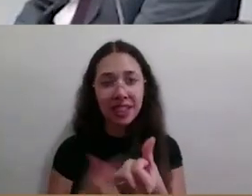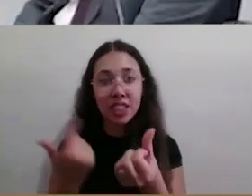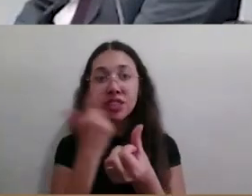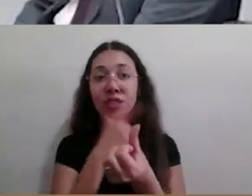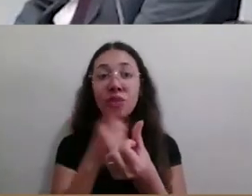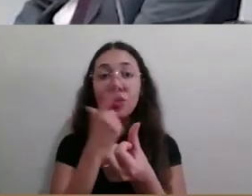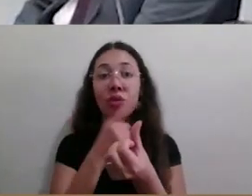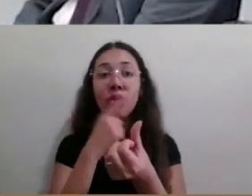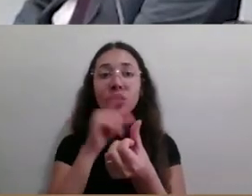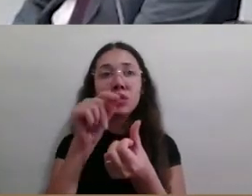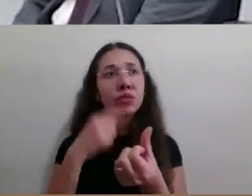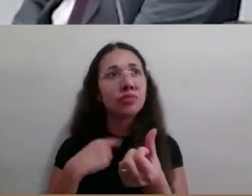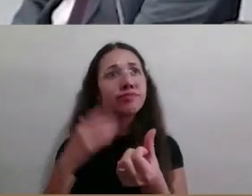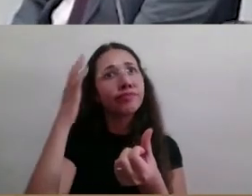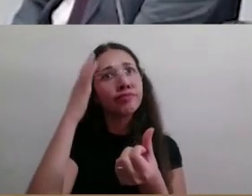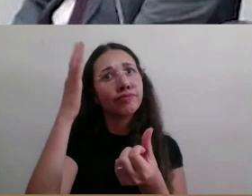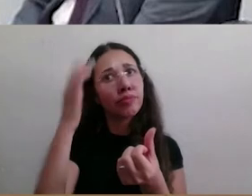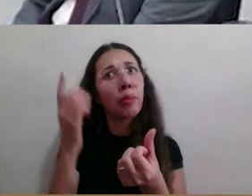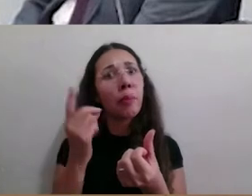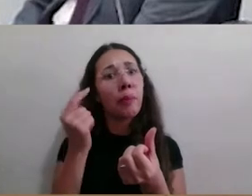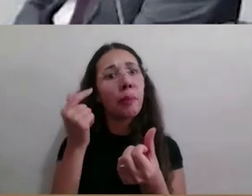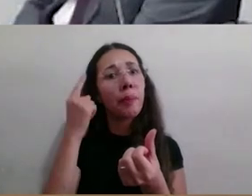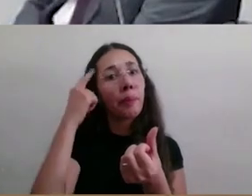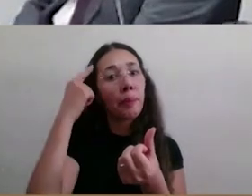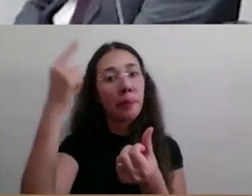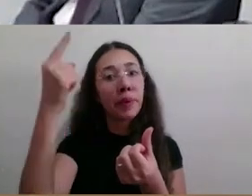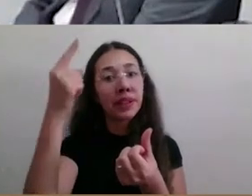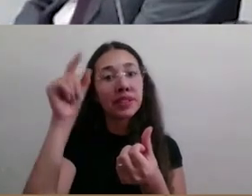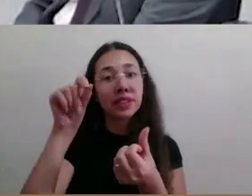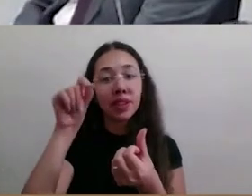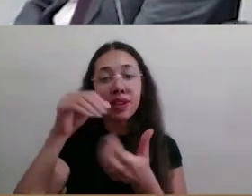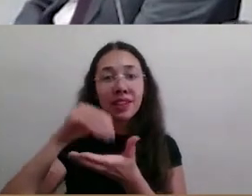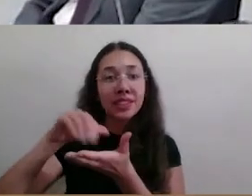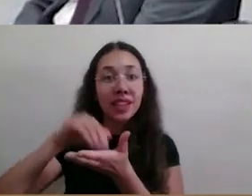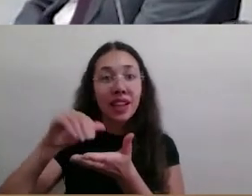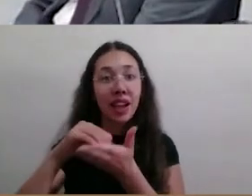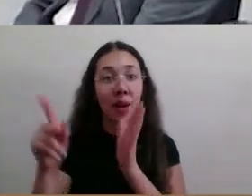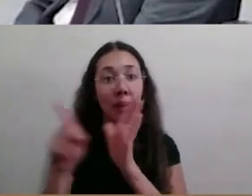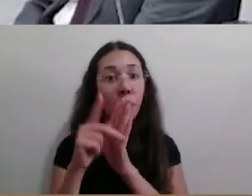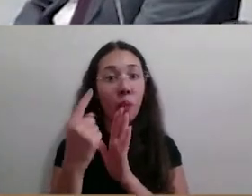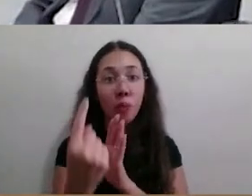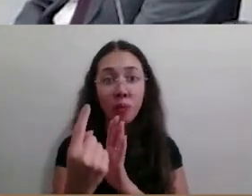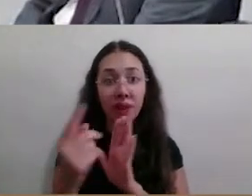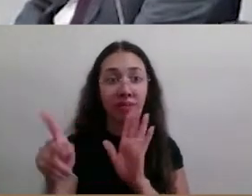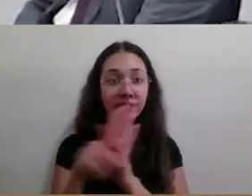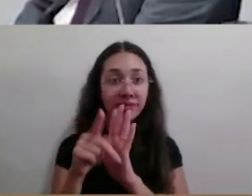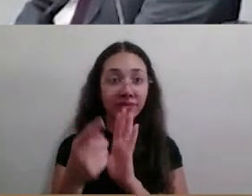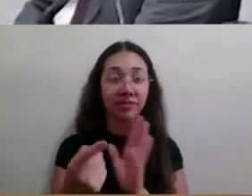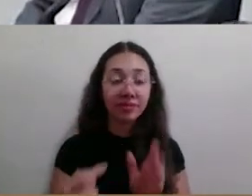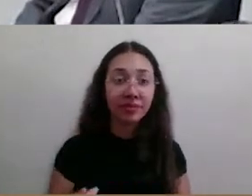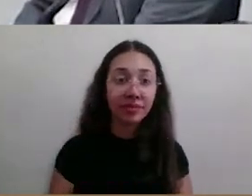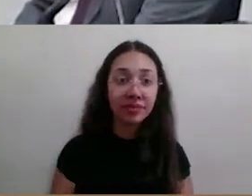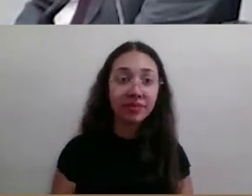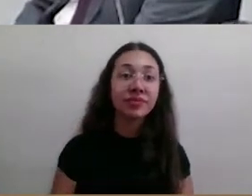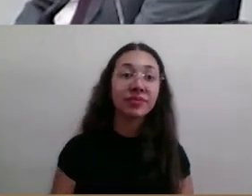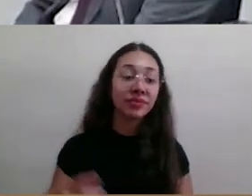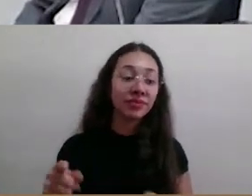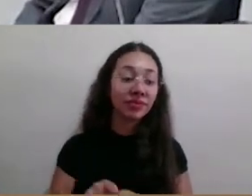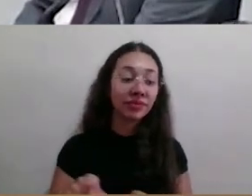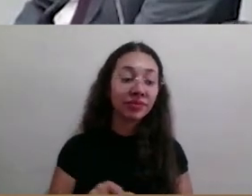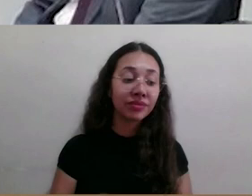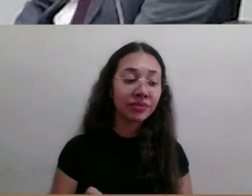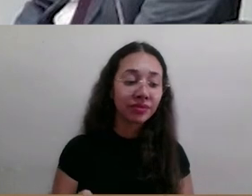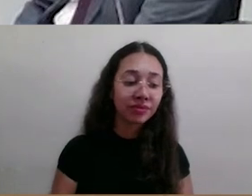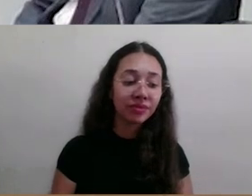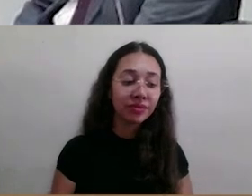uma ideia de secretaria única, que é nossa, exatamente nesse espírito da Justiça 4.0,